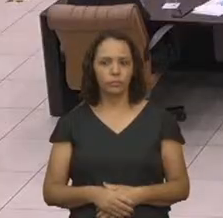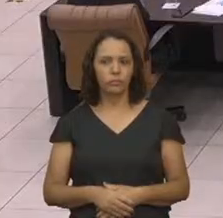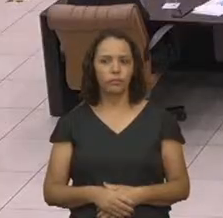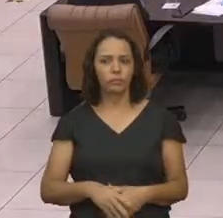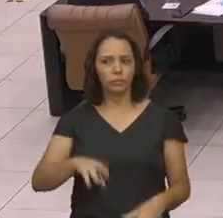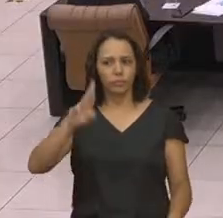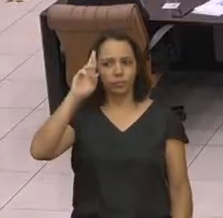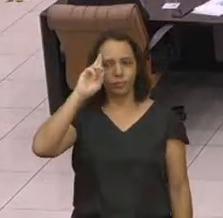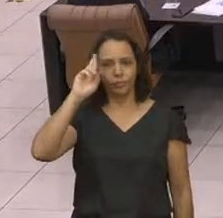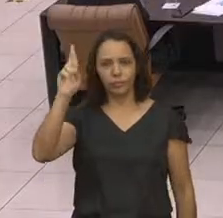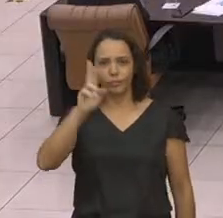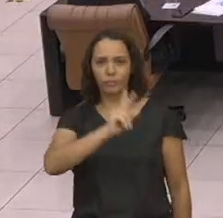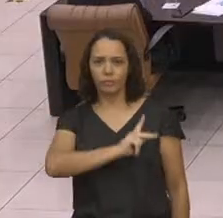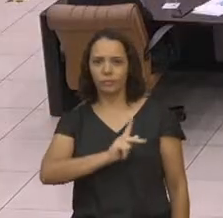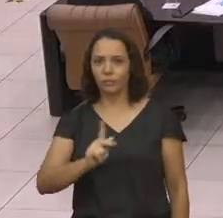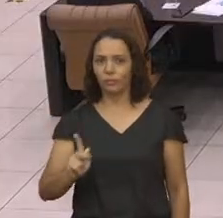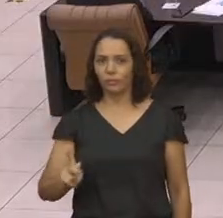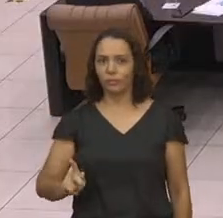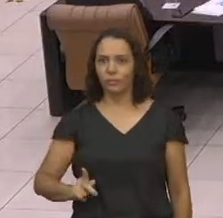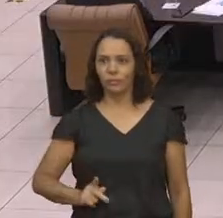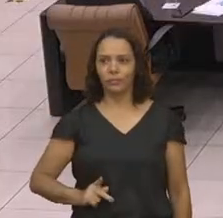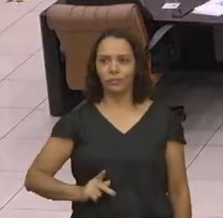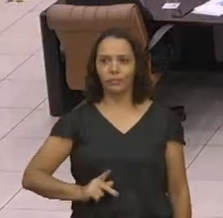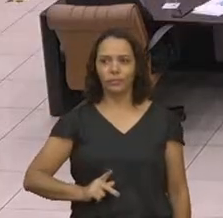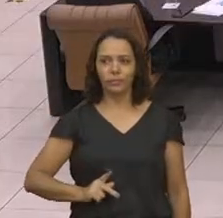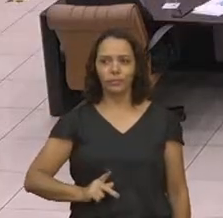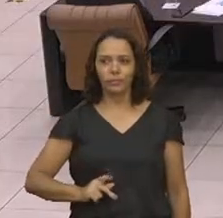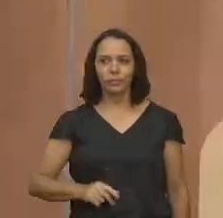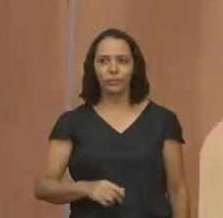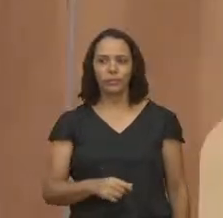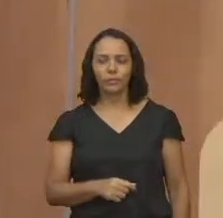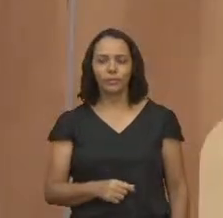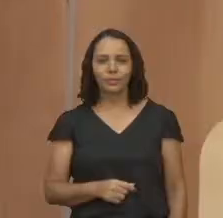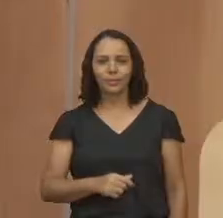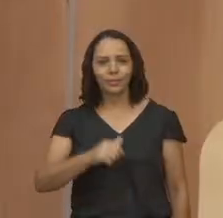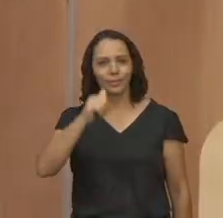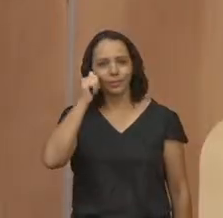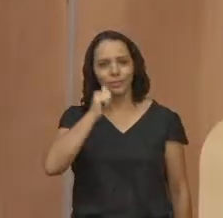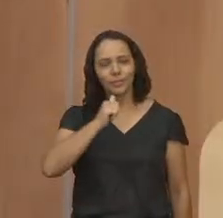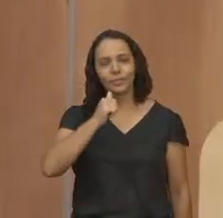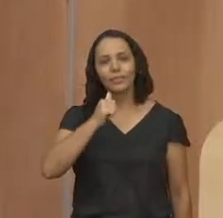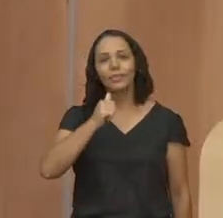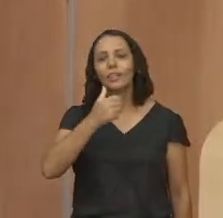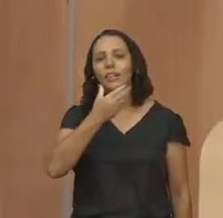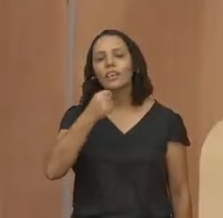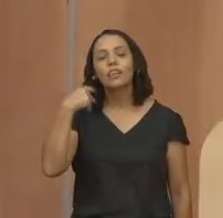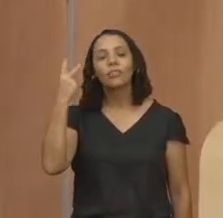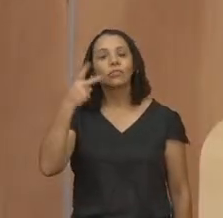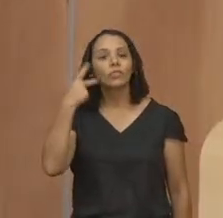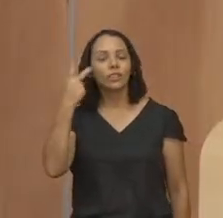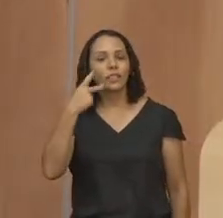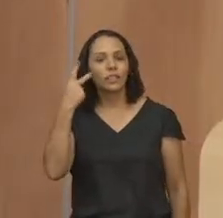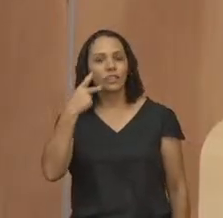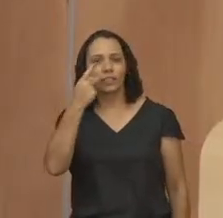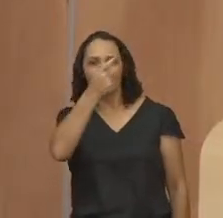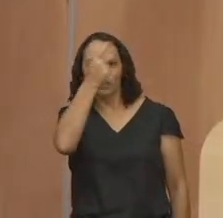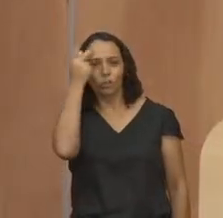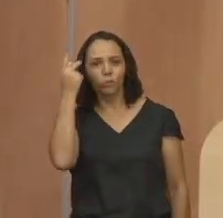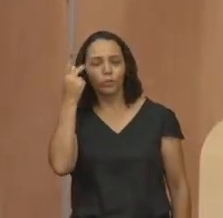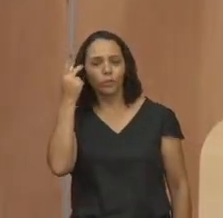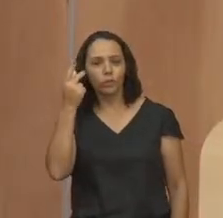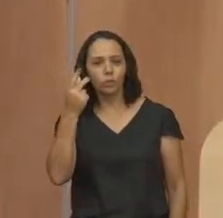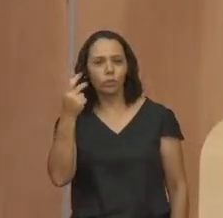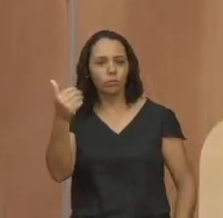Senhor presidente, senhoras, senhores vereadores, público presente